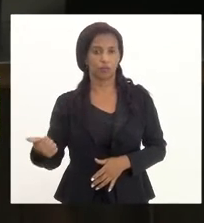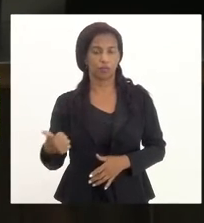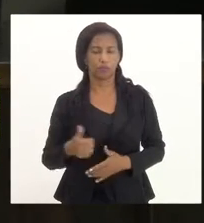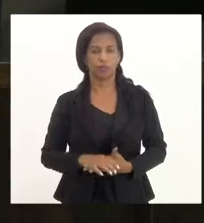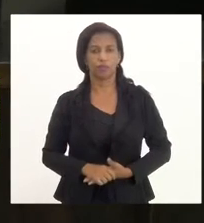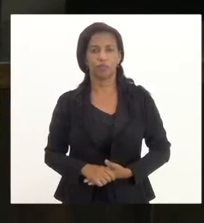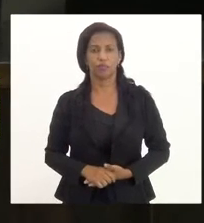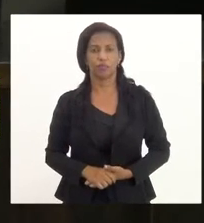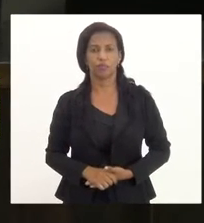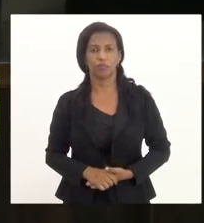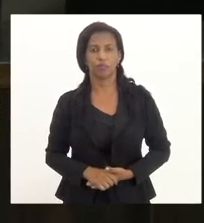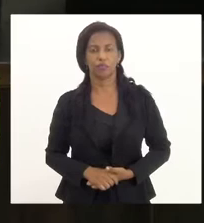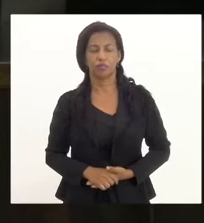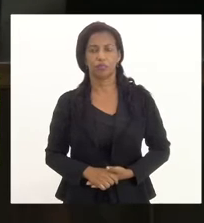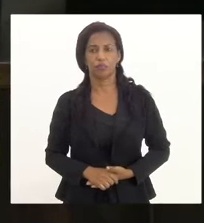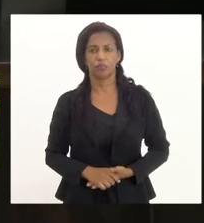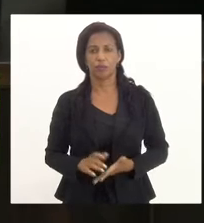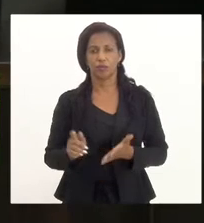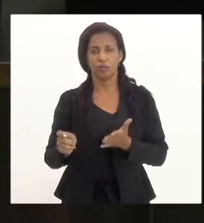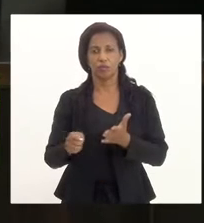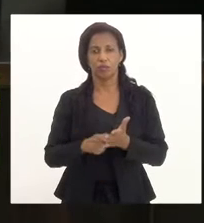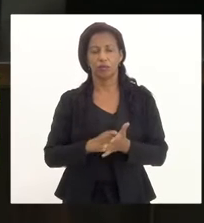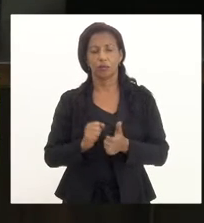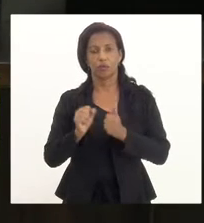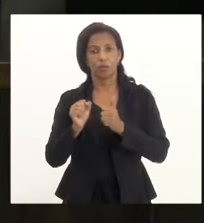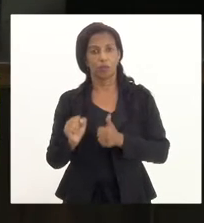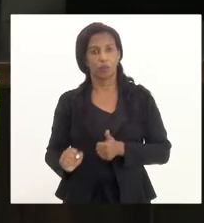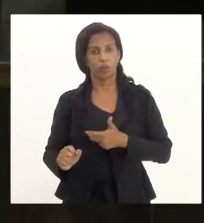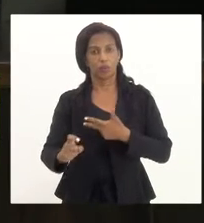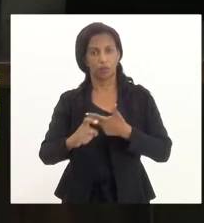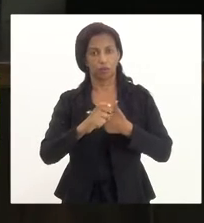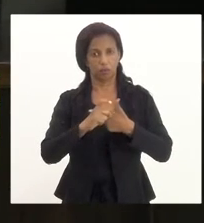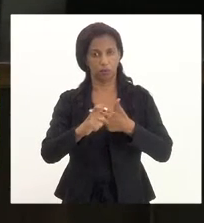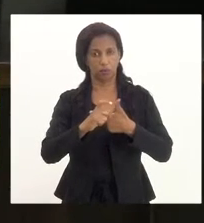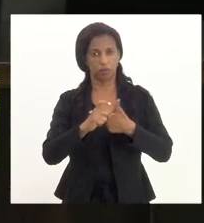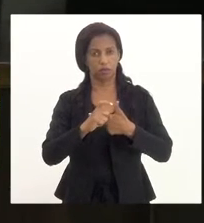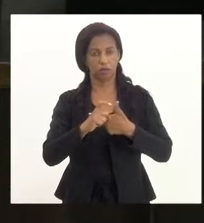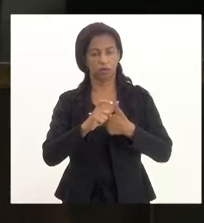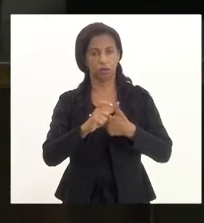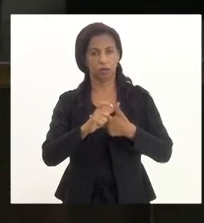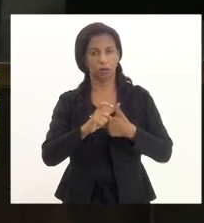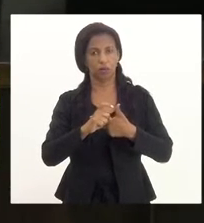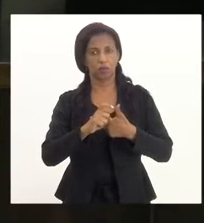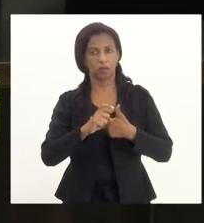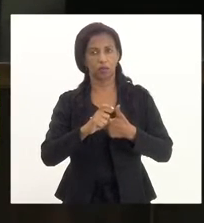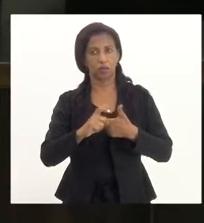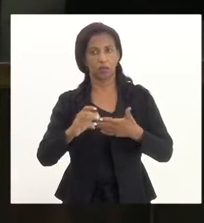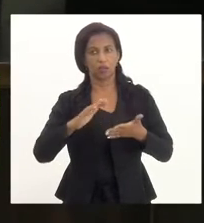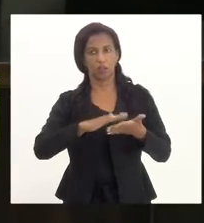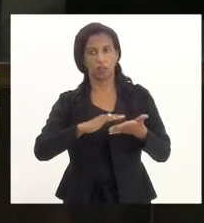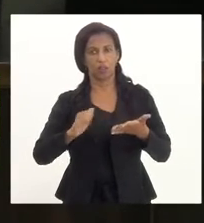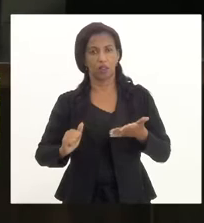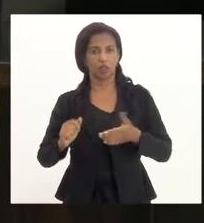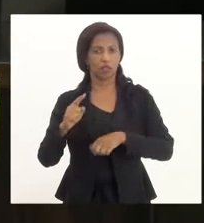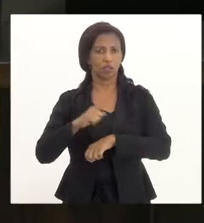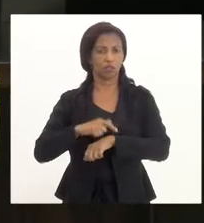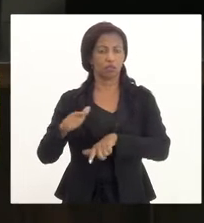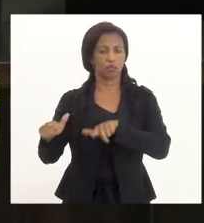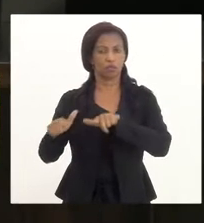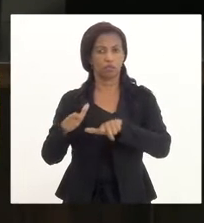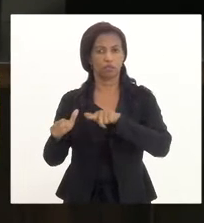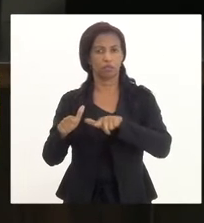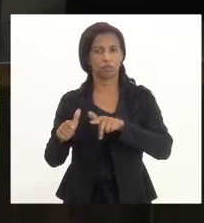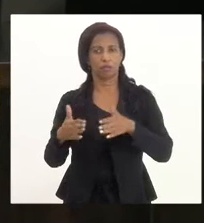21 de autoria do Poder Executivo que extinguia o adicional do tempo de serviço